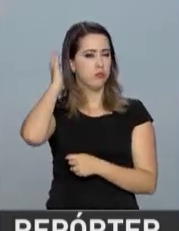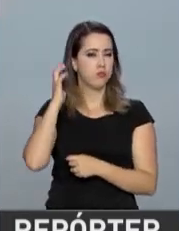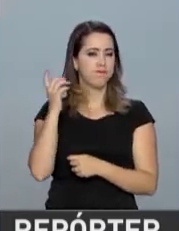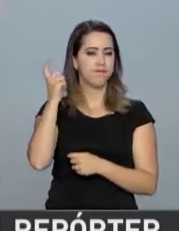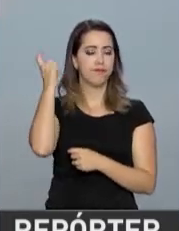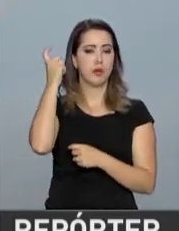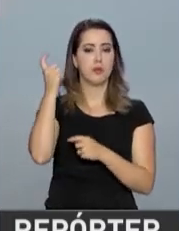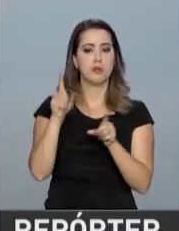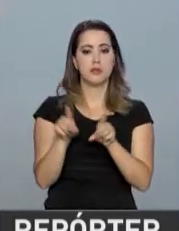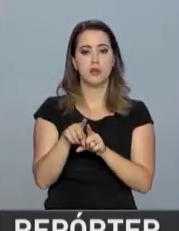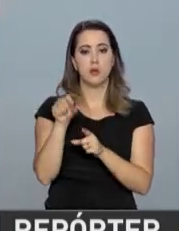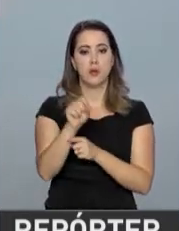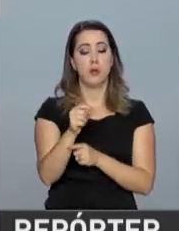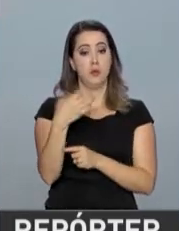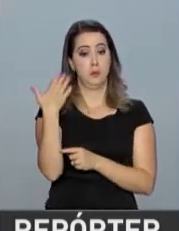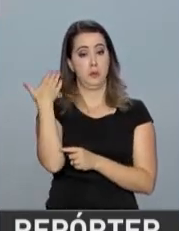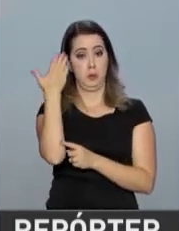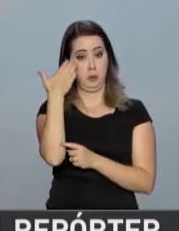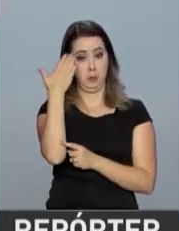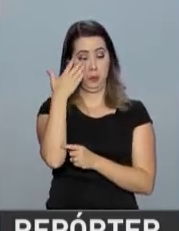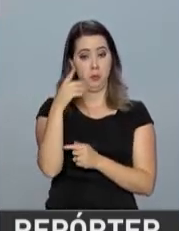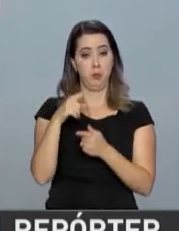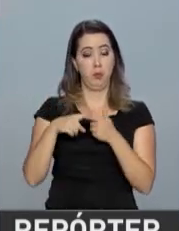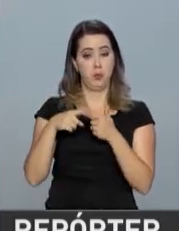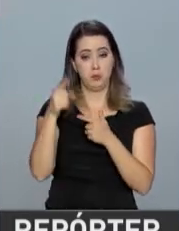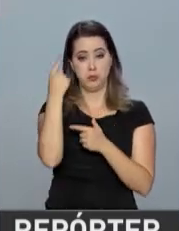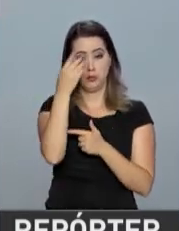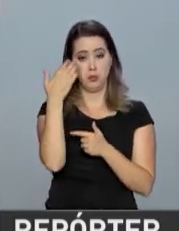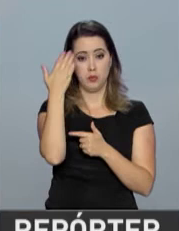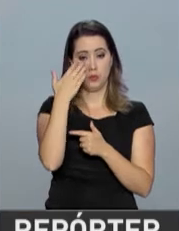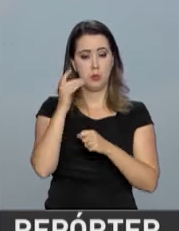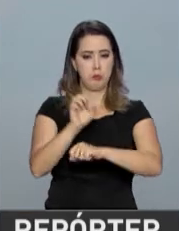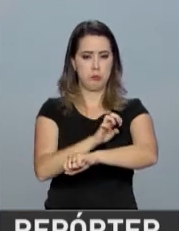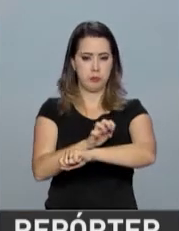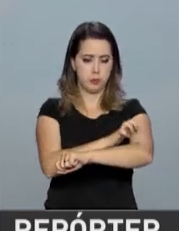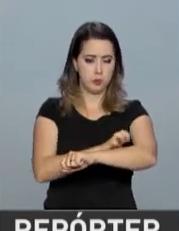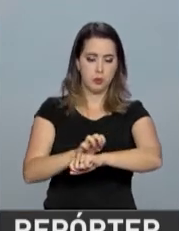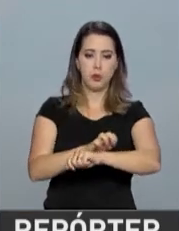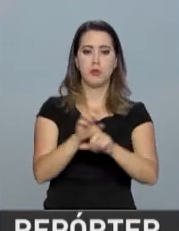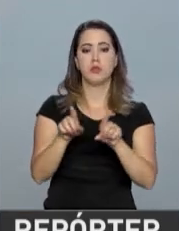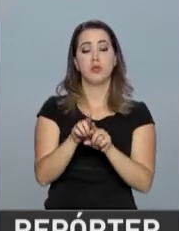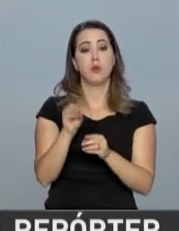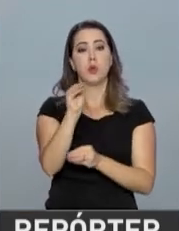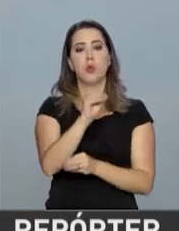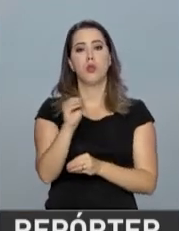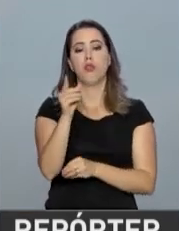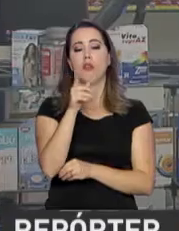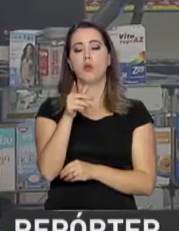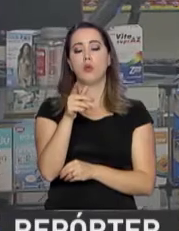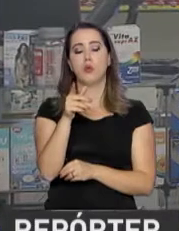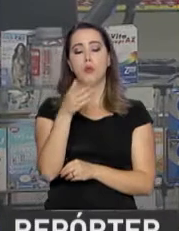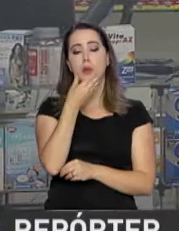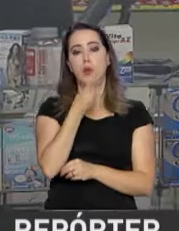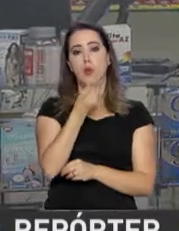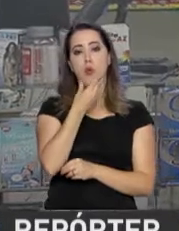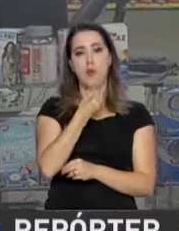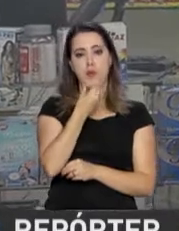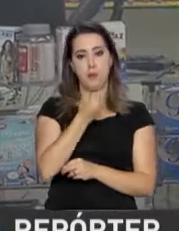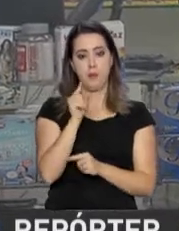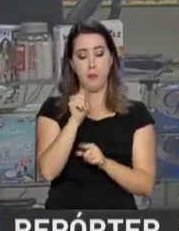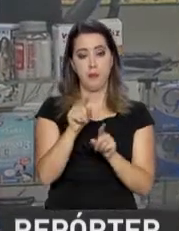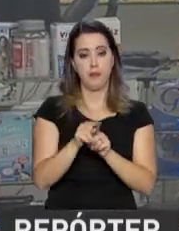conjuntivite alérgica otca área e terapias de reposição hormonal para homens nesta farmácia